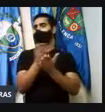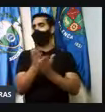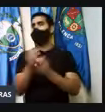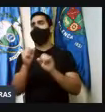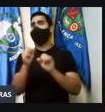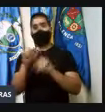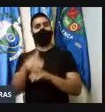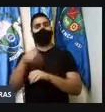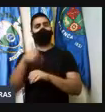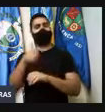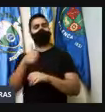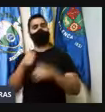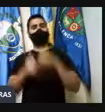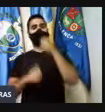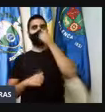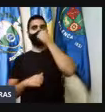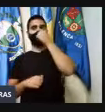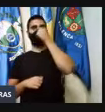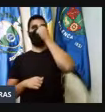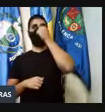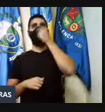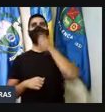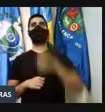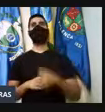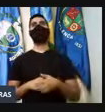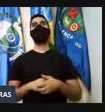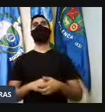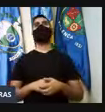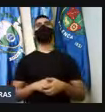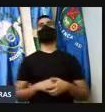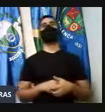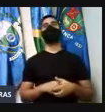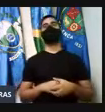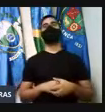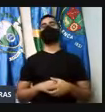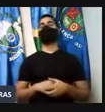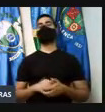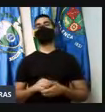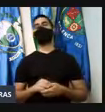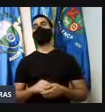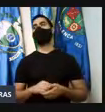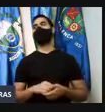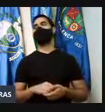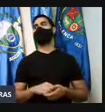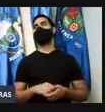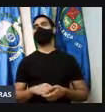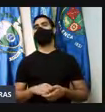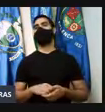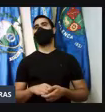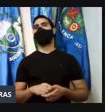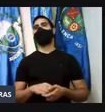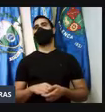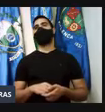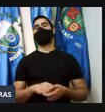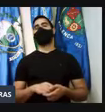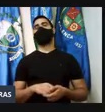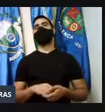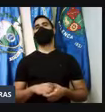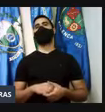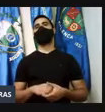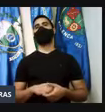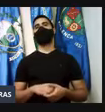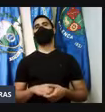melhor para os bairros que vão ser beneficiados. Queria dizer também o